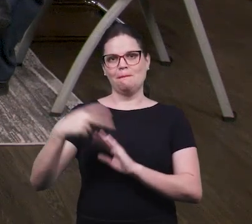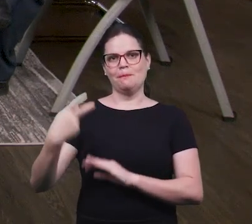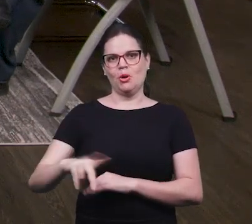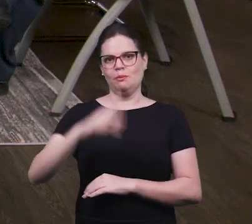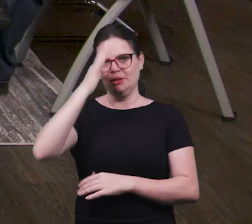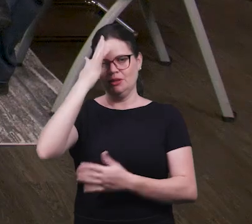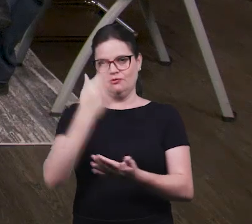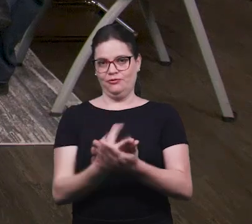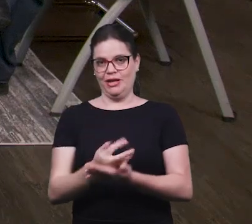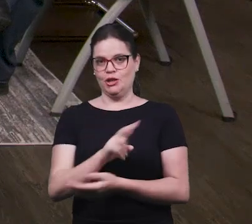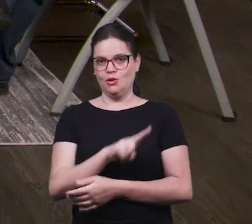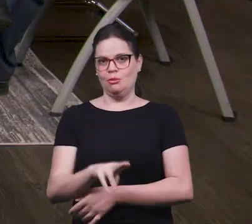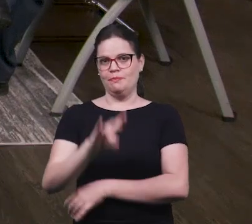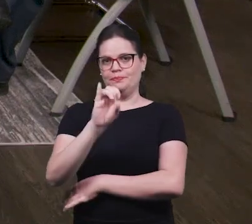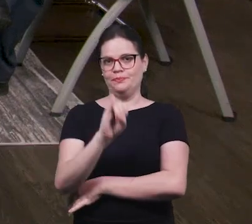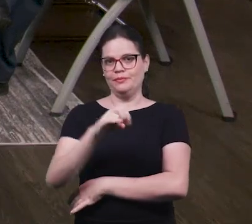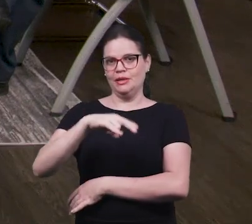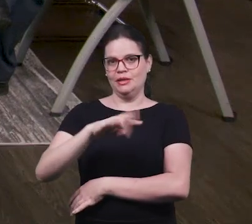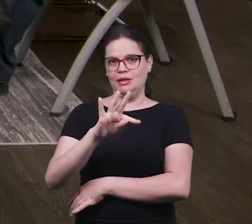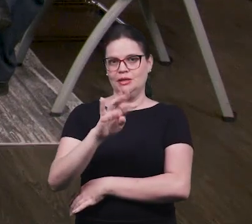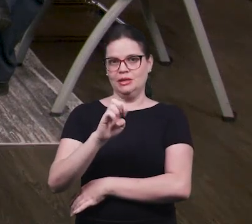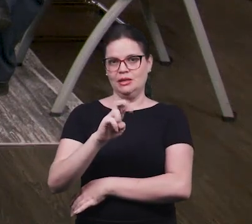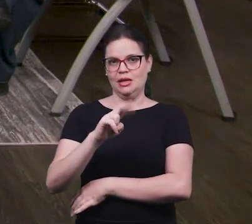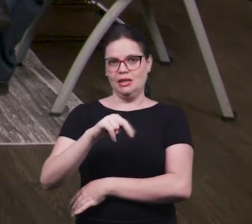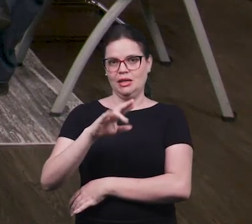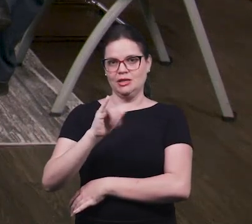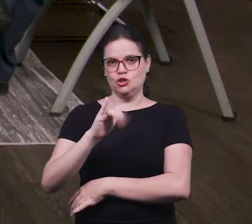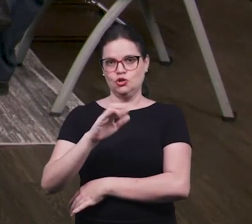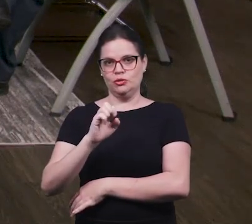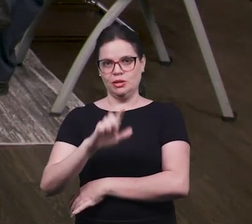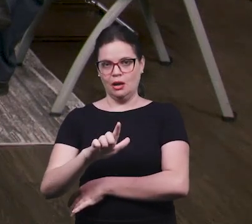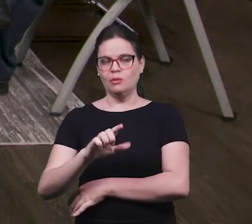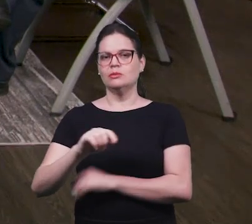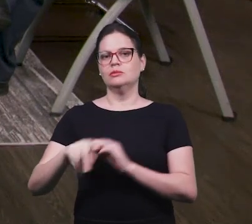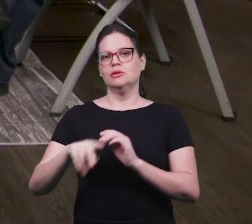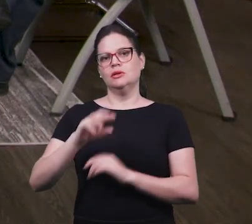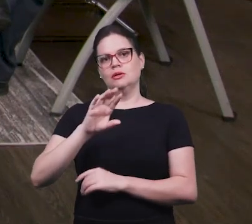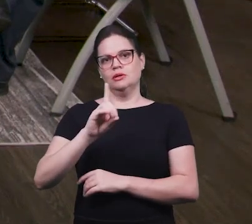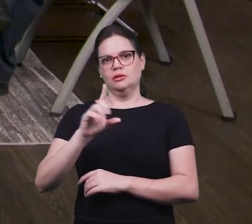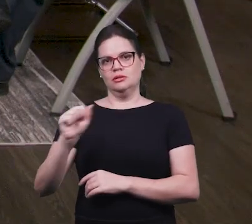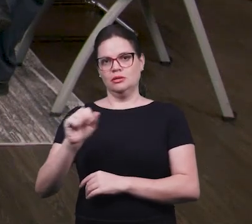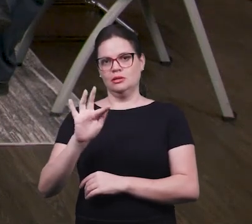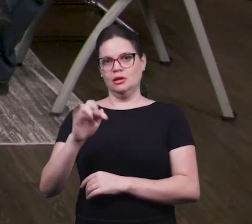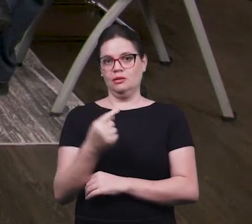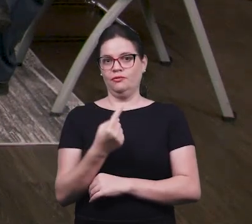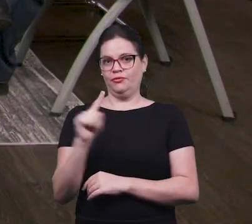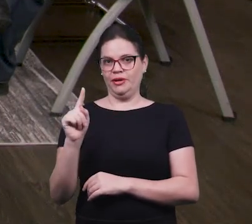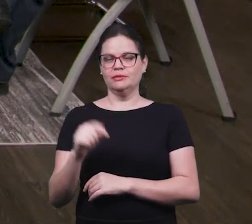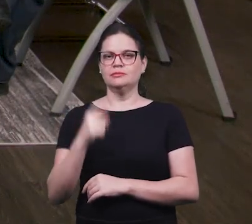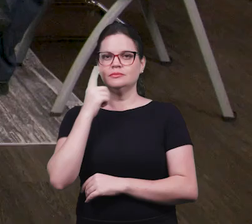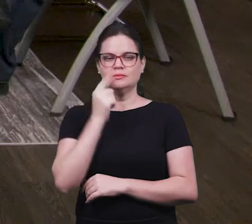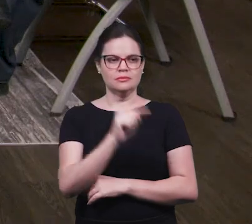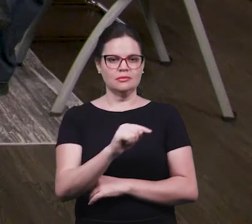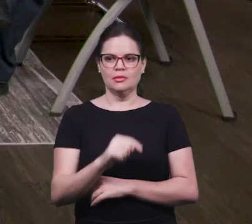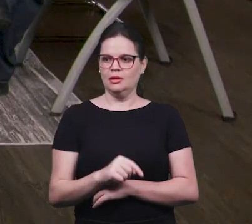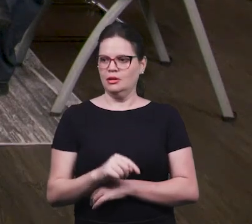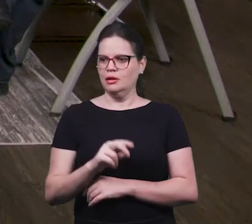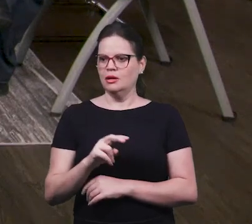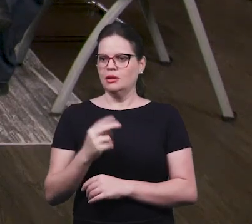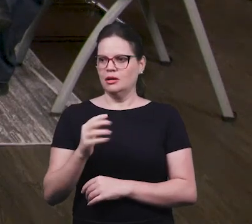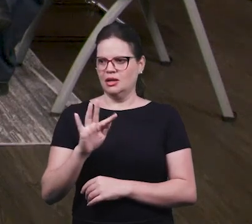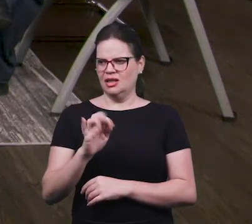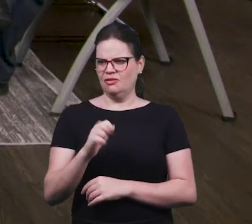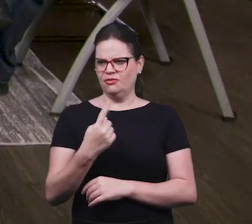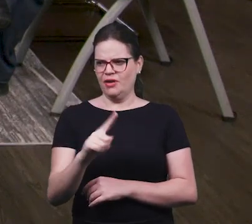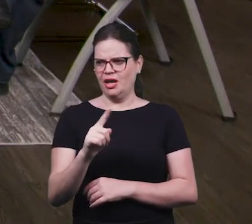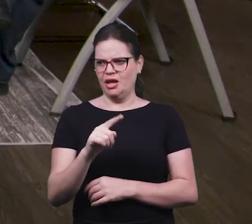Internacional da Fé. Interessante que esses 2, especialmente um, Igreja sobreviveu. Igreja da Fé Universal. Igreja da Fé